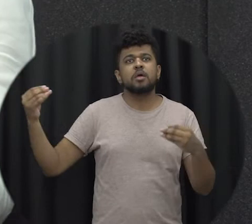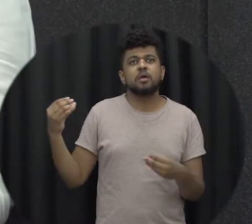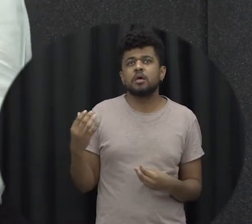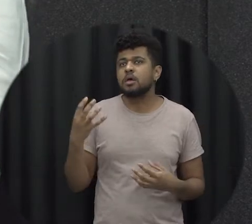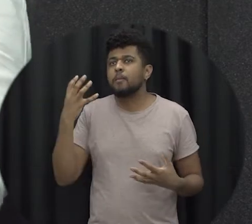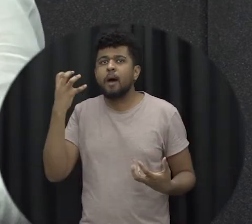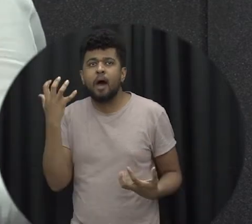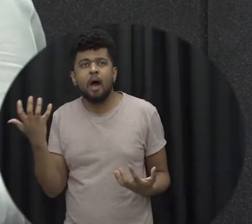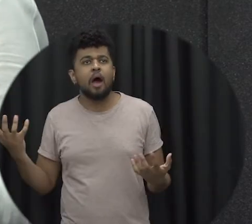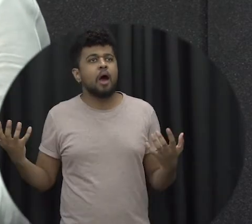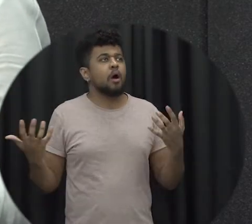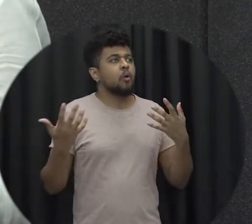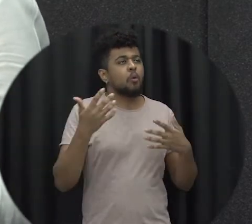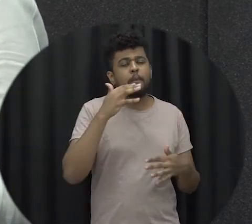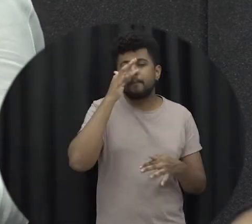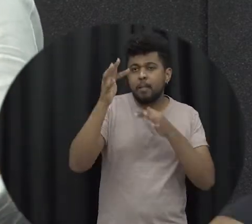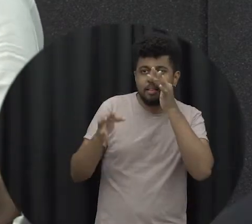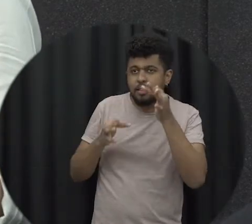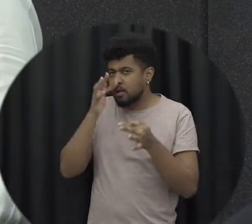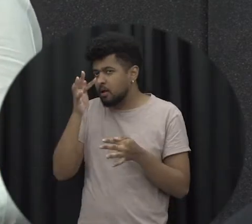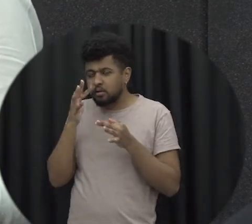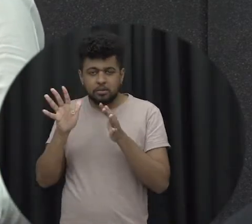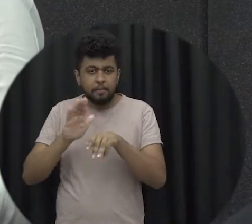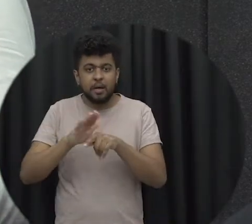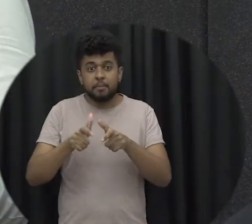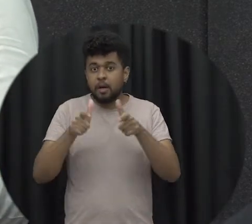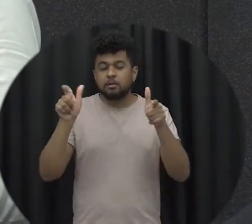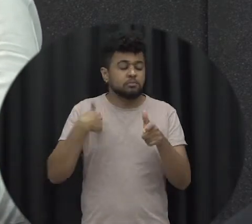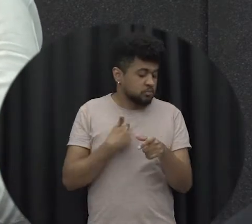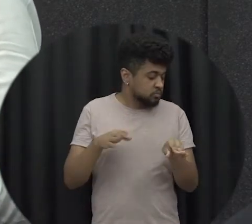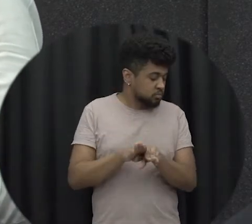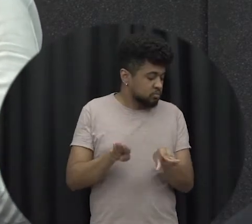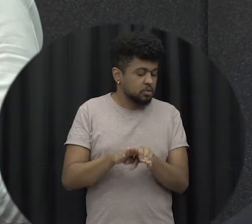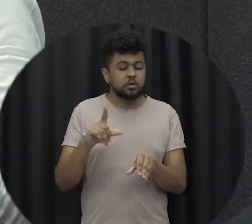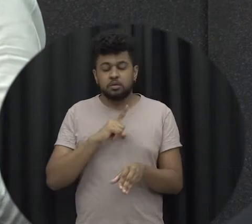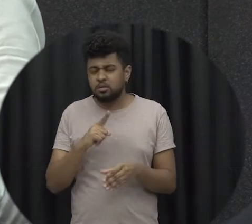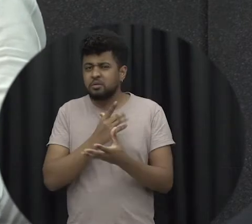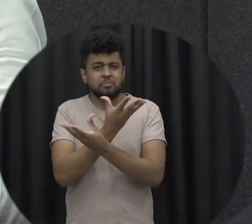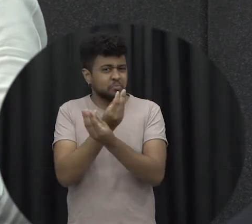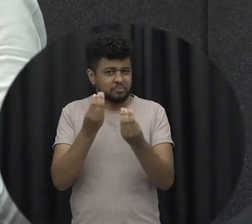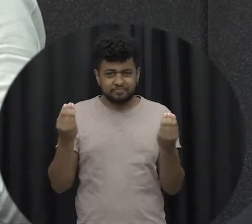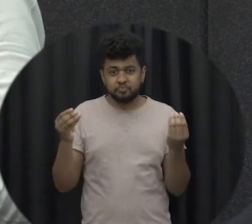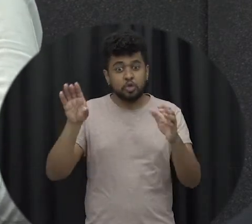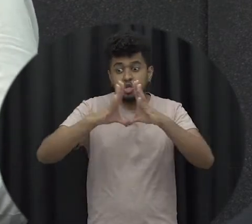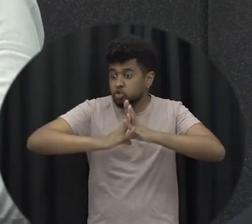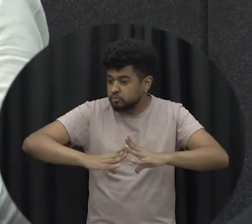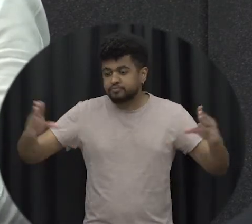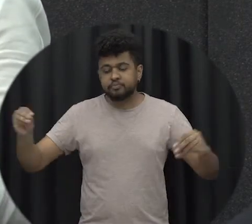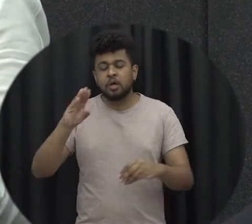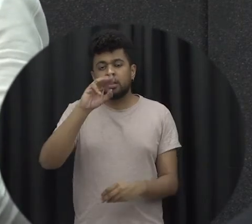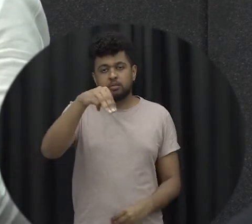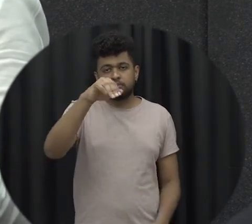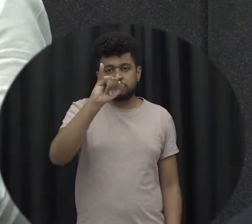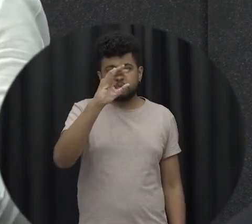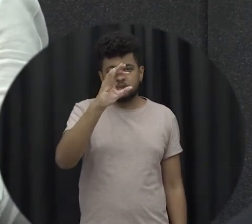De plantas, toda essa questão mais macro. Mas a gente está tendo muita extinção microbiológica e a gente não sabe